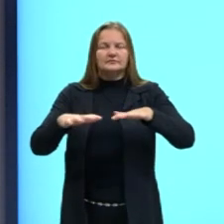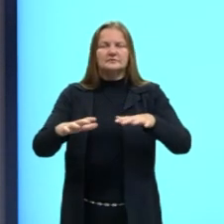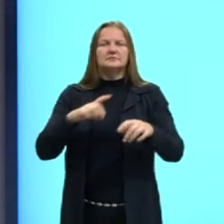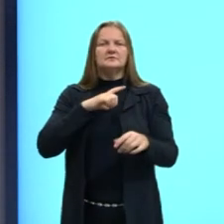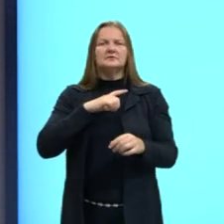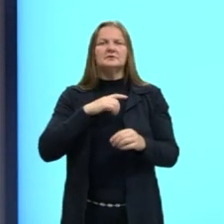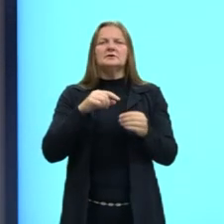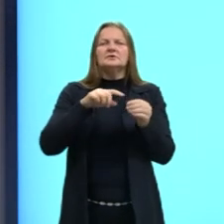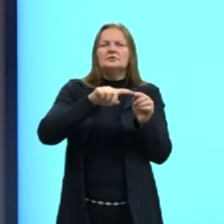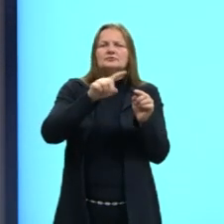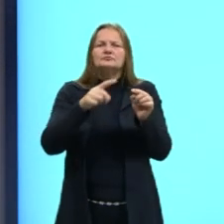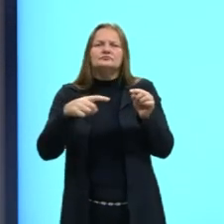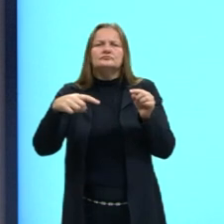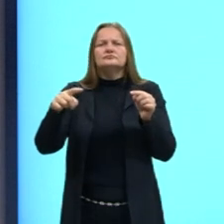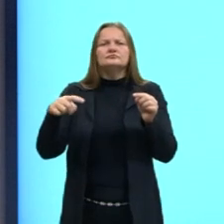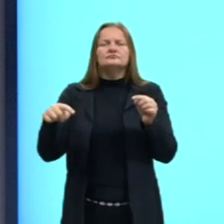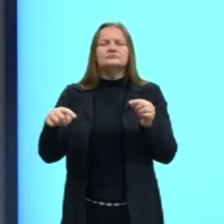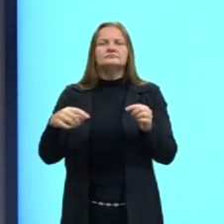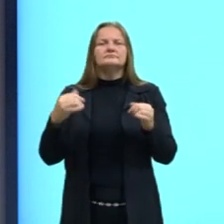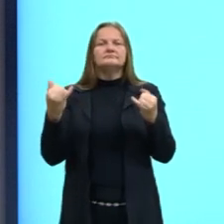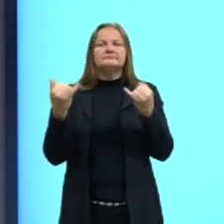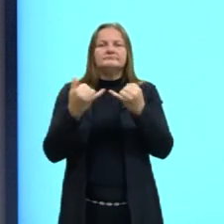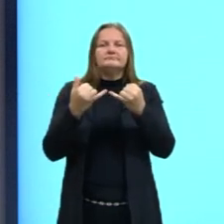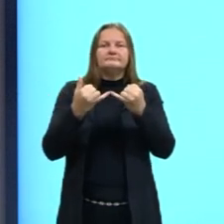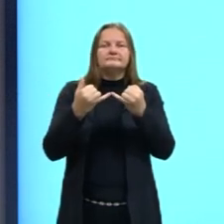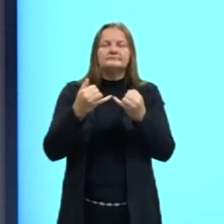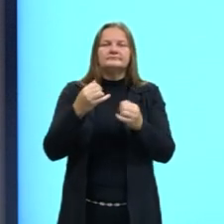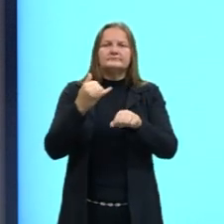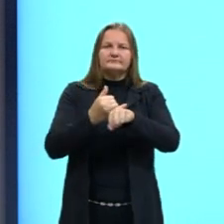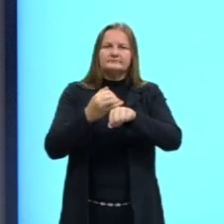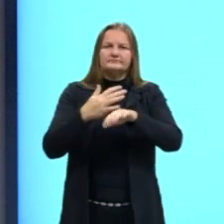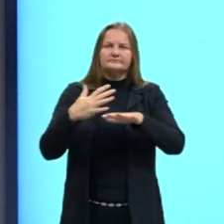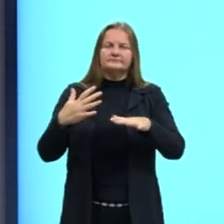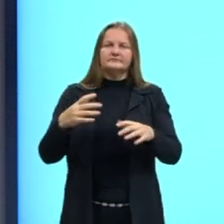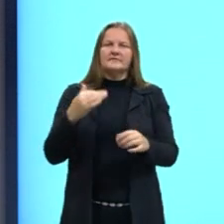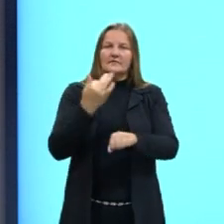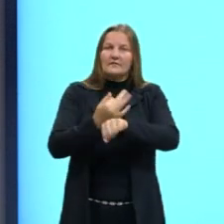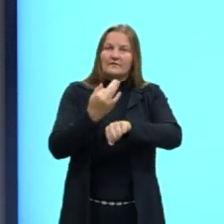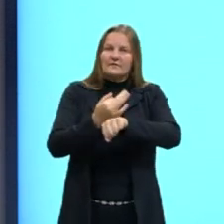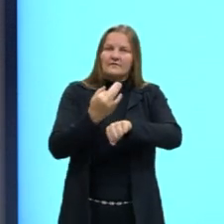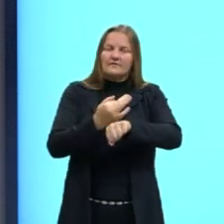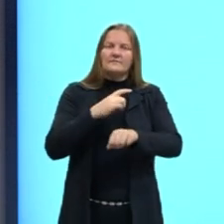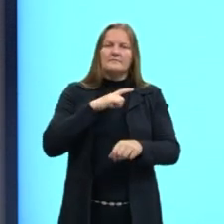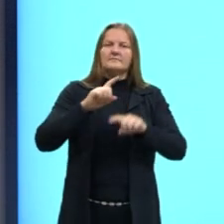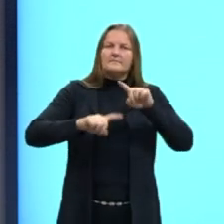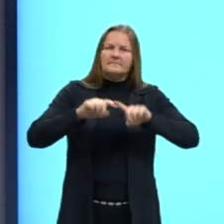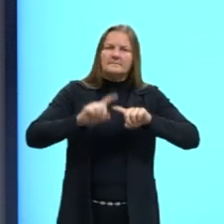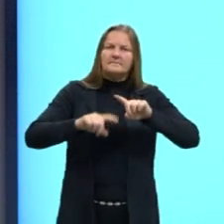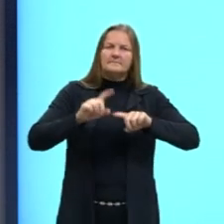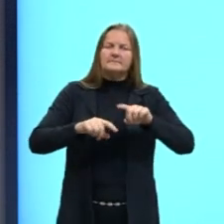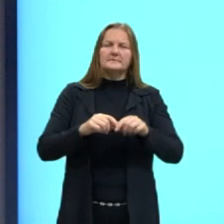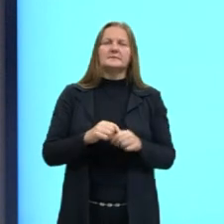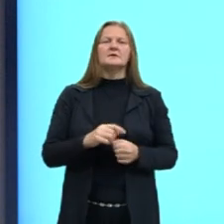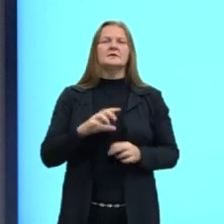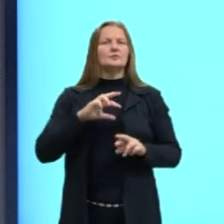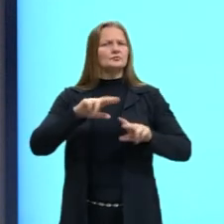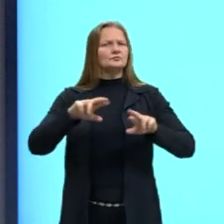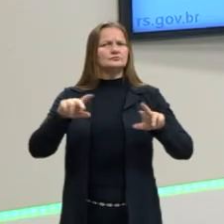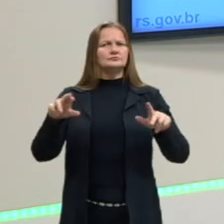uma curva ali de formação de ligas metálicas com ferro quem já estudou ciências dos materiais e viu aquela curva